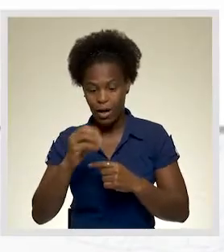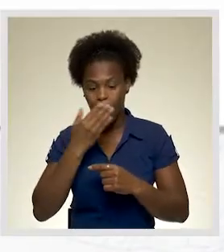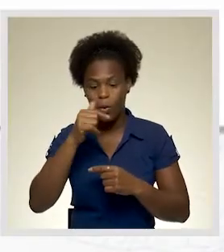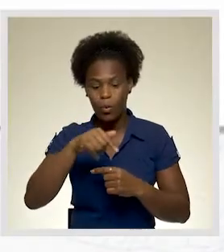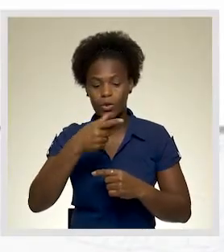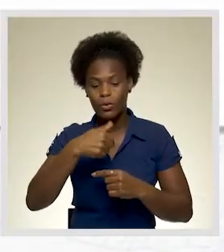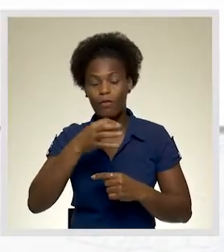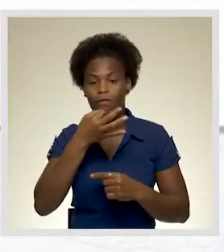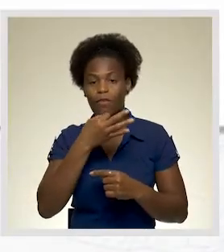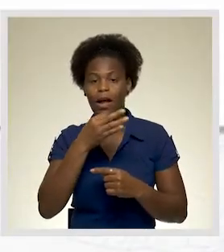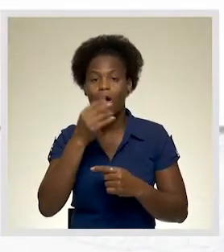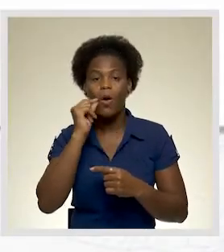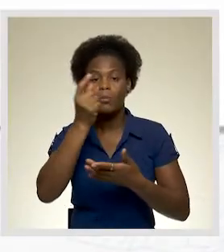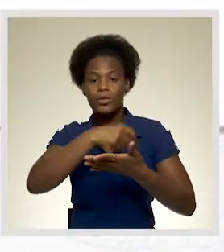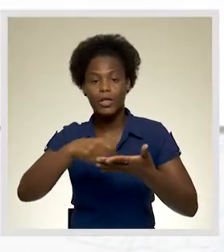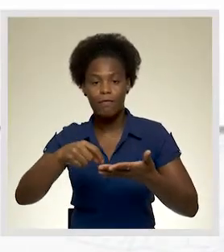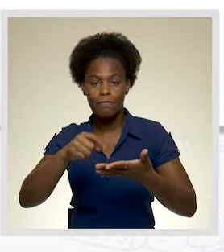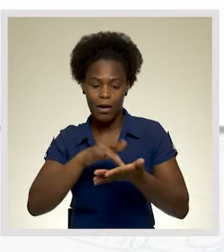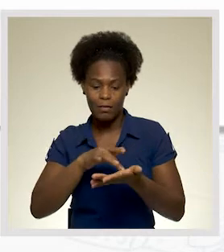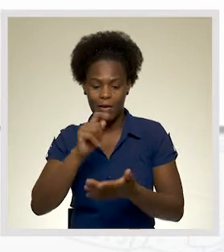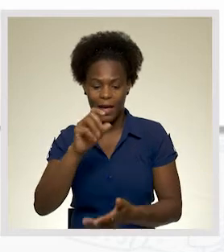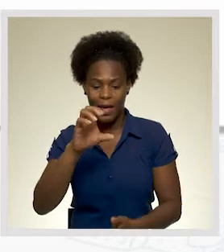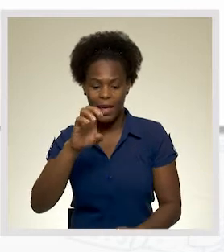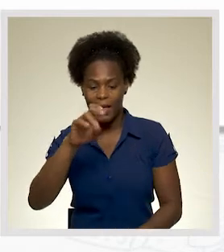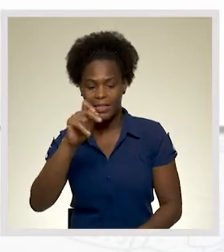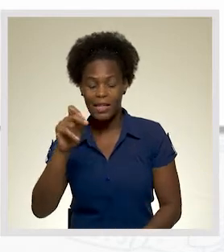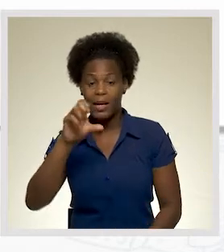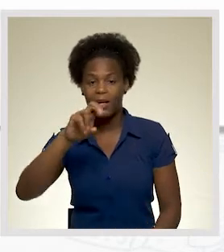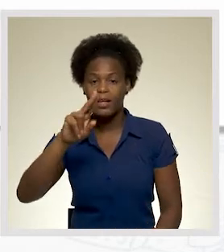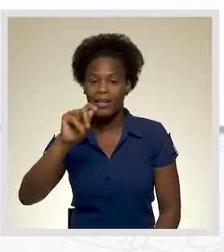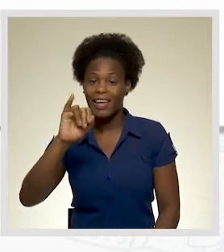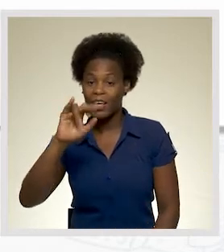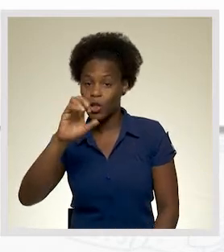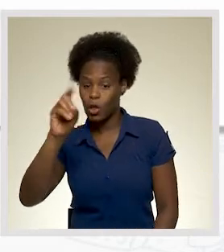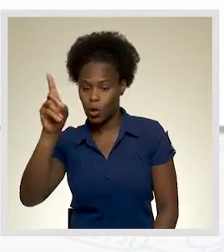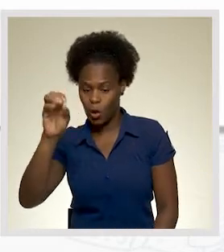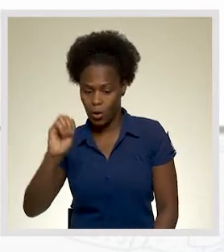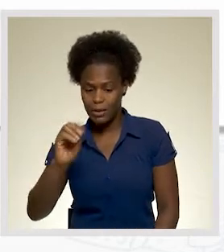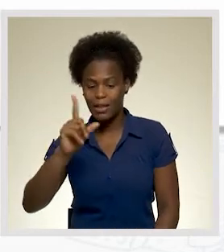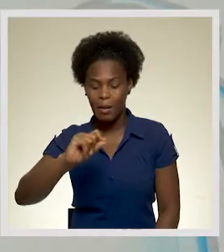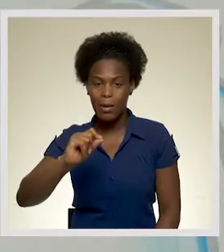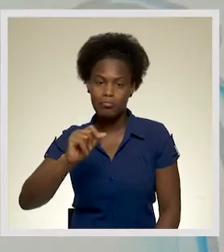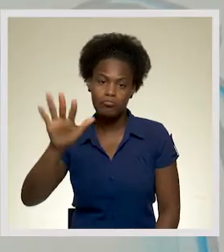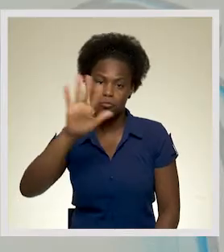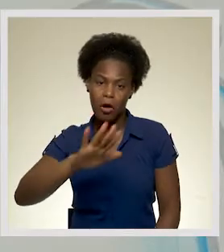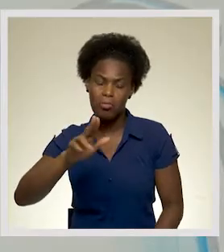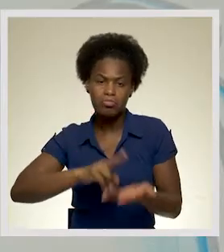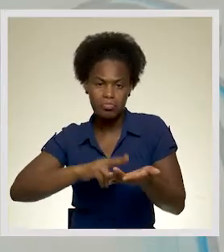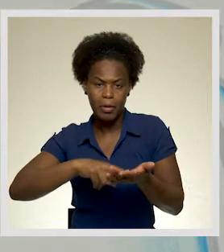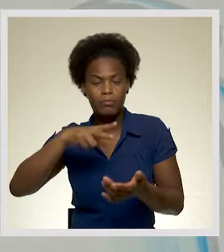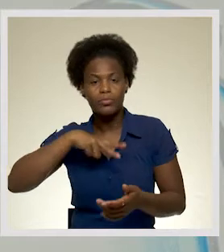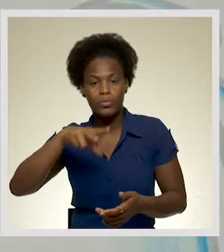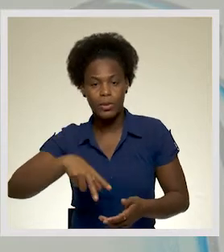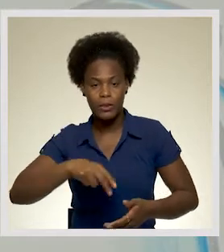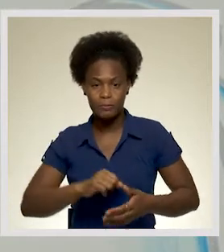Eça de Queiroz. Por isso, o sumário Eça de Queiroz e o realismo português. Mas